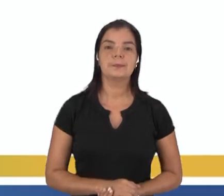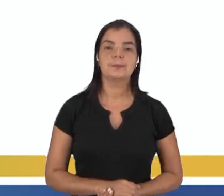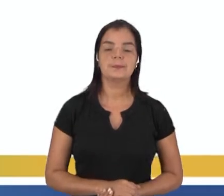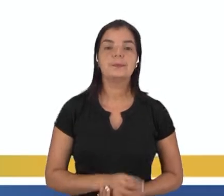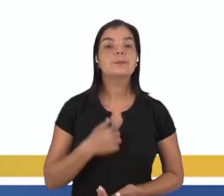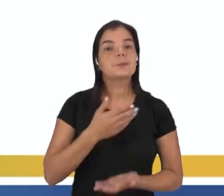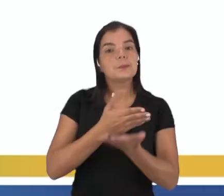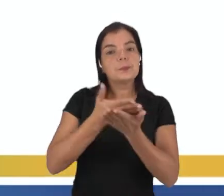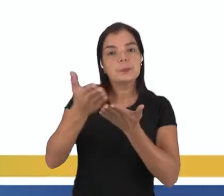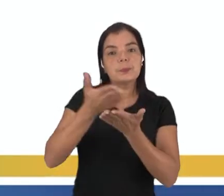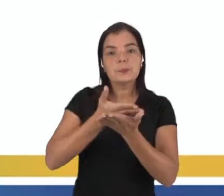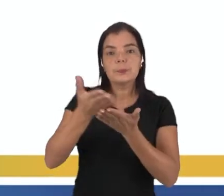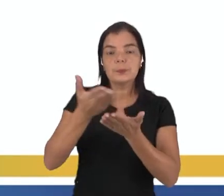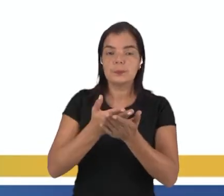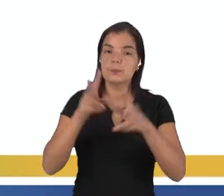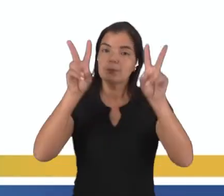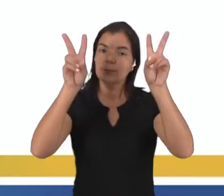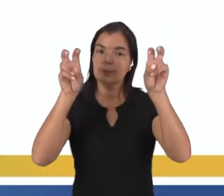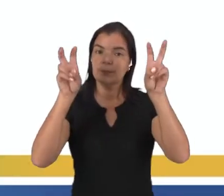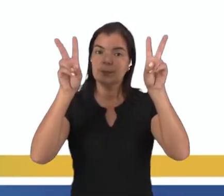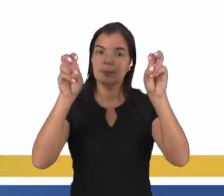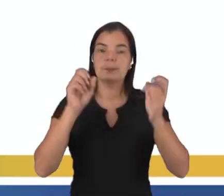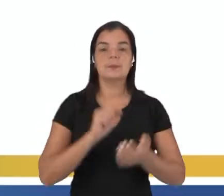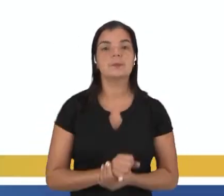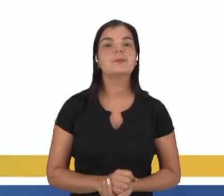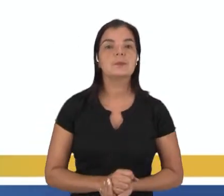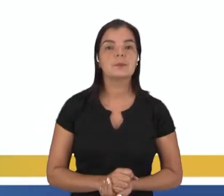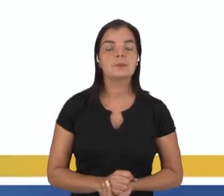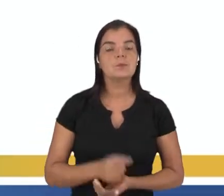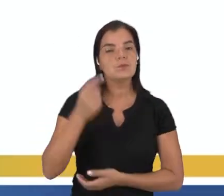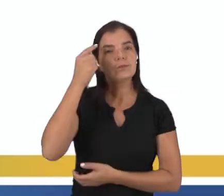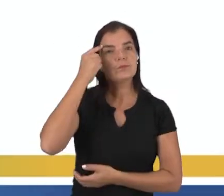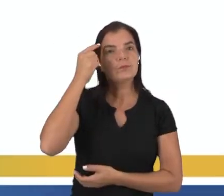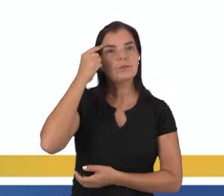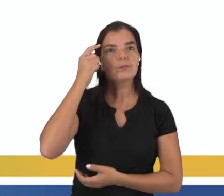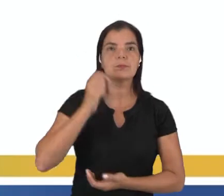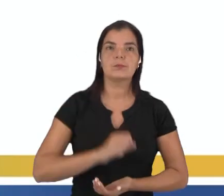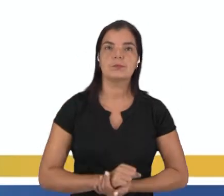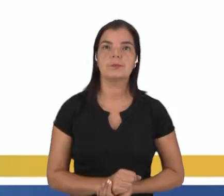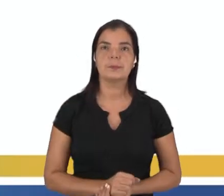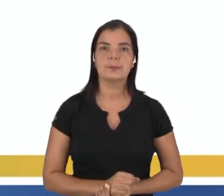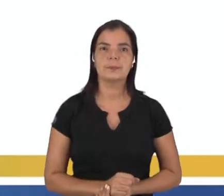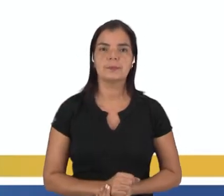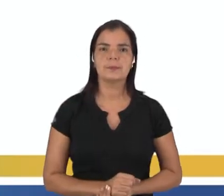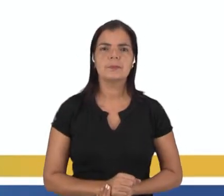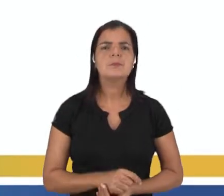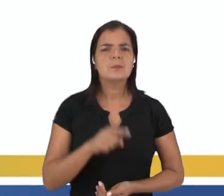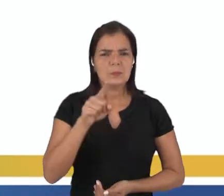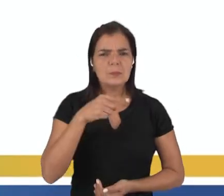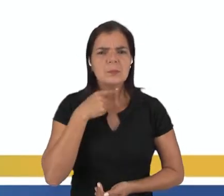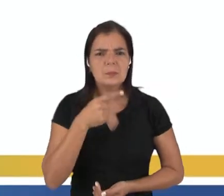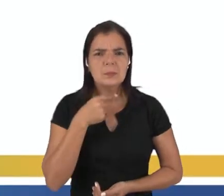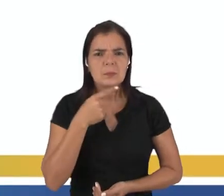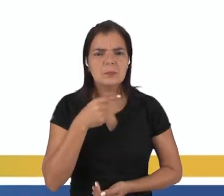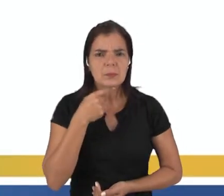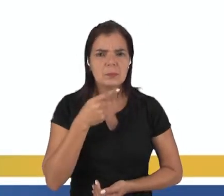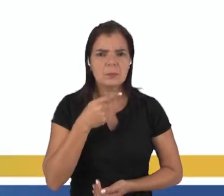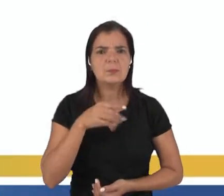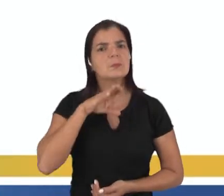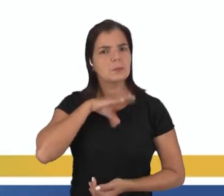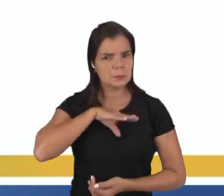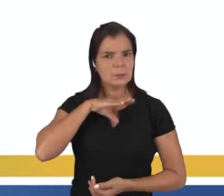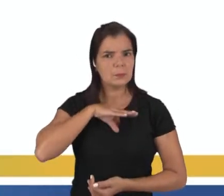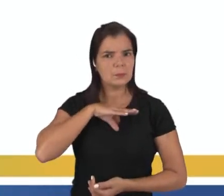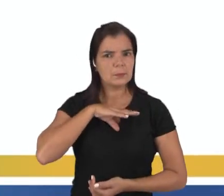A gente vai começar o nosso assunto com a reflexão. Você tem dúvidas sobre língua